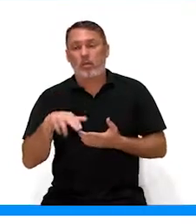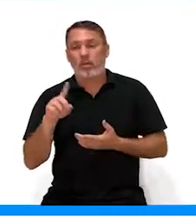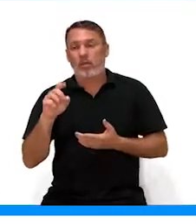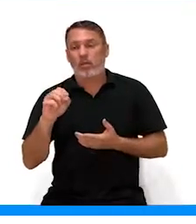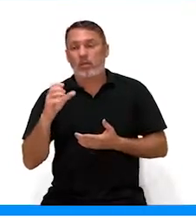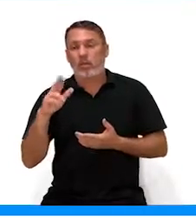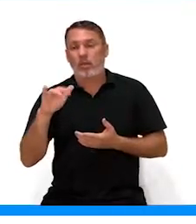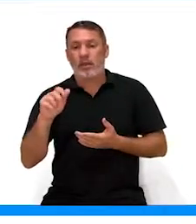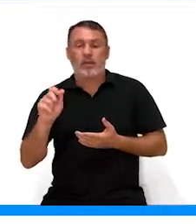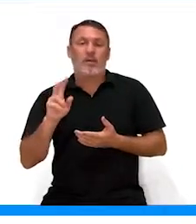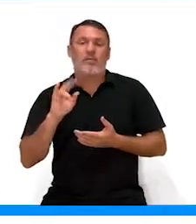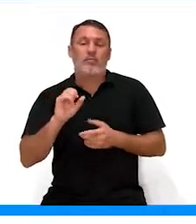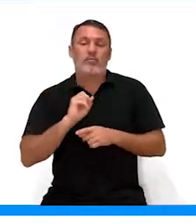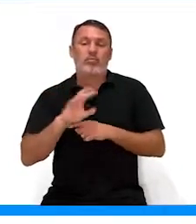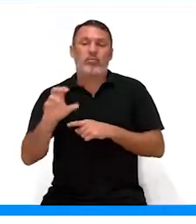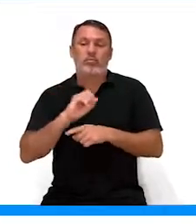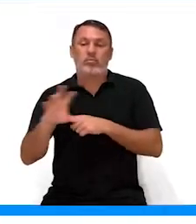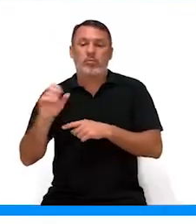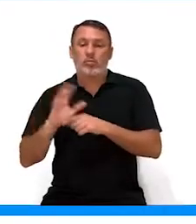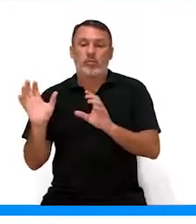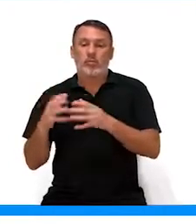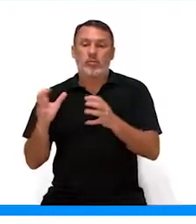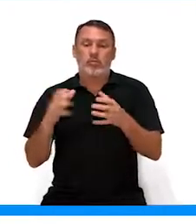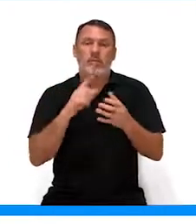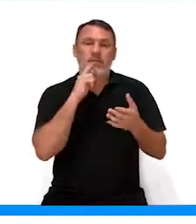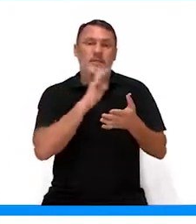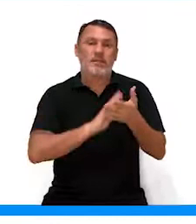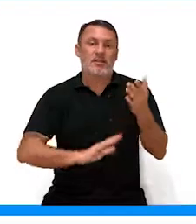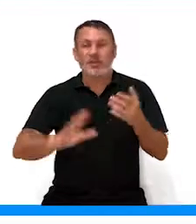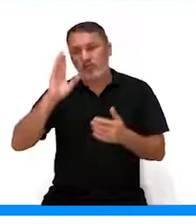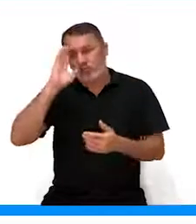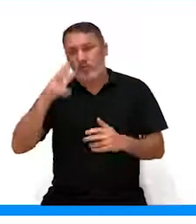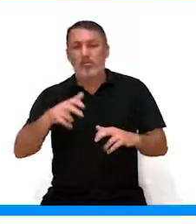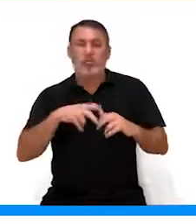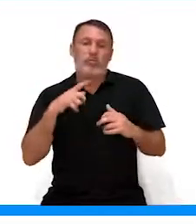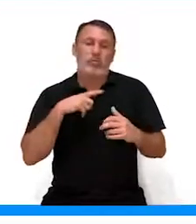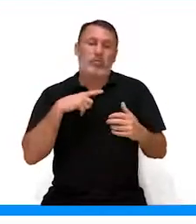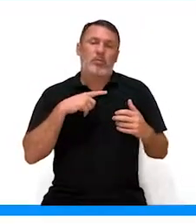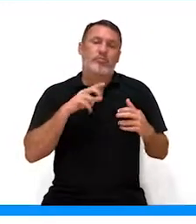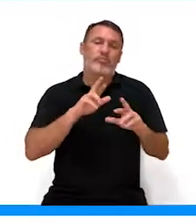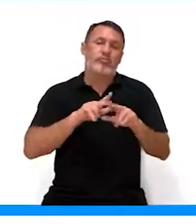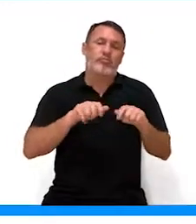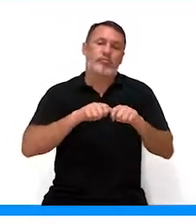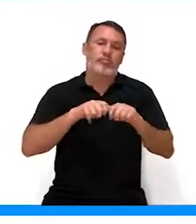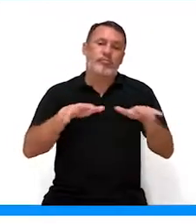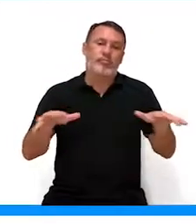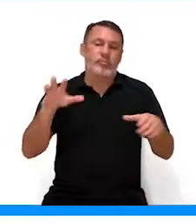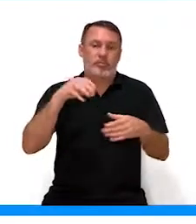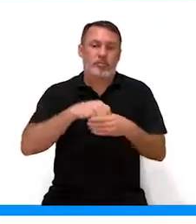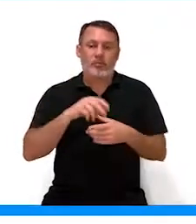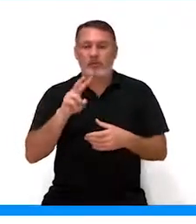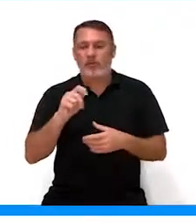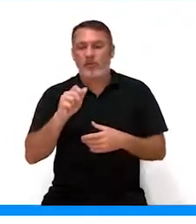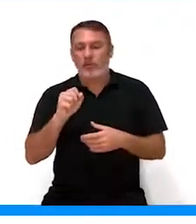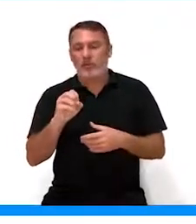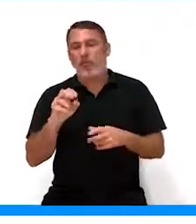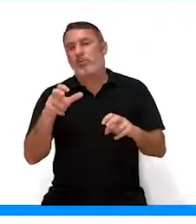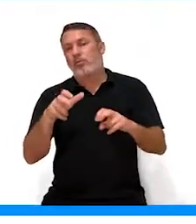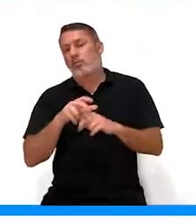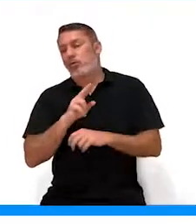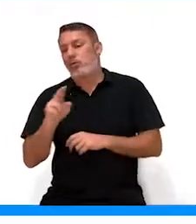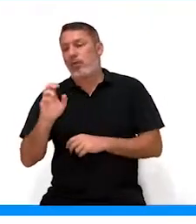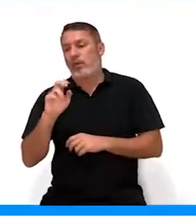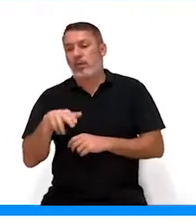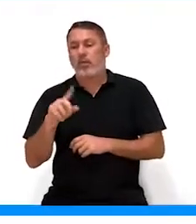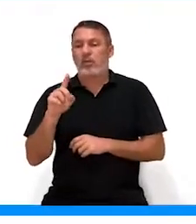uma glândula endócrina. Ela vai lançar o produto dela diretamente no sangue. Por isso que ela tem vários vasos associados a